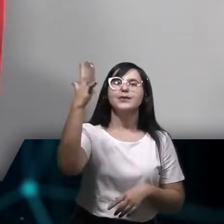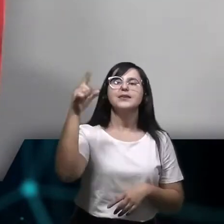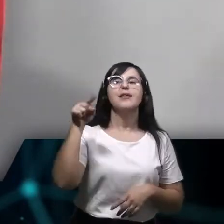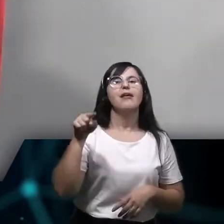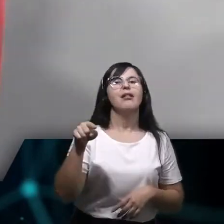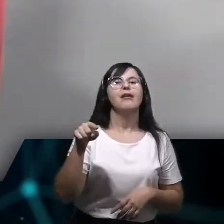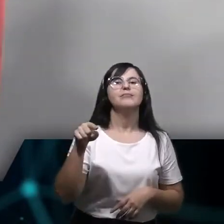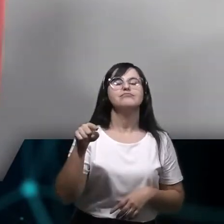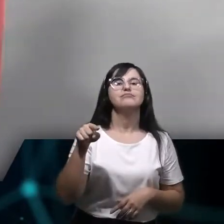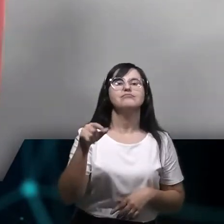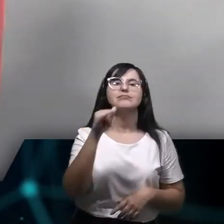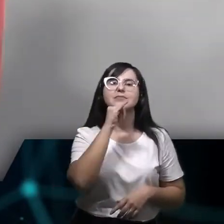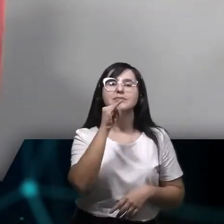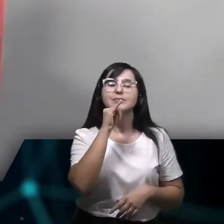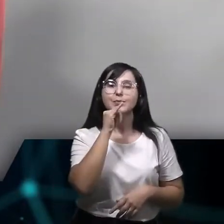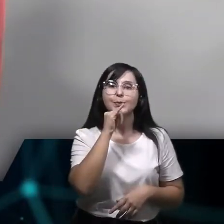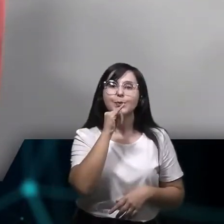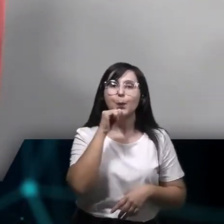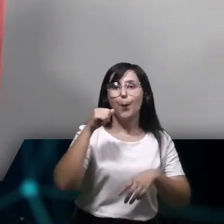durante